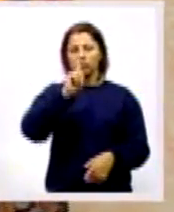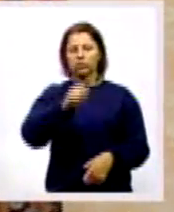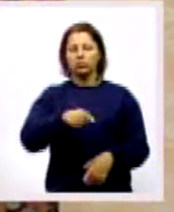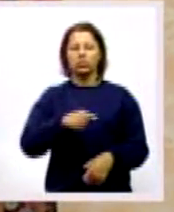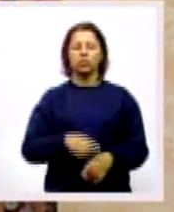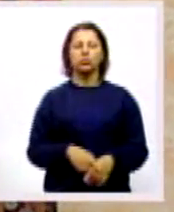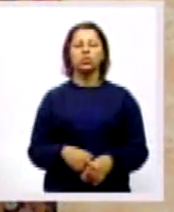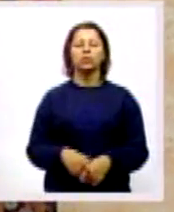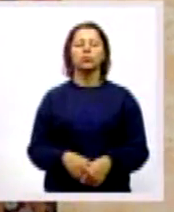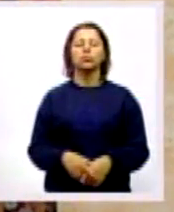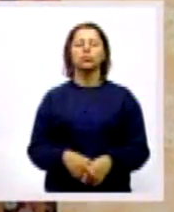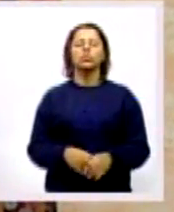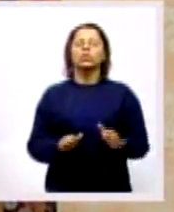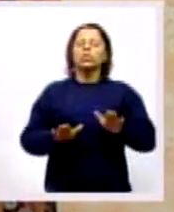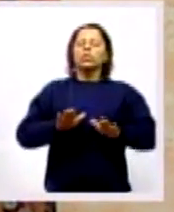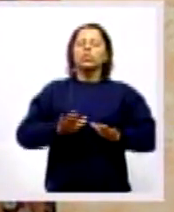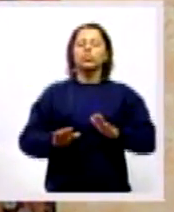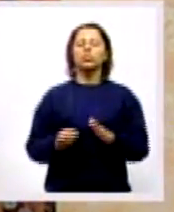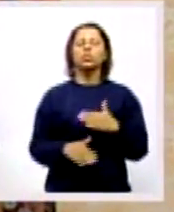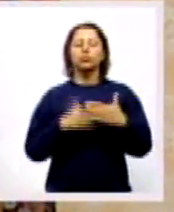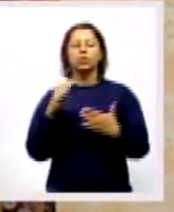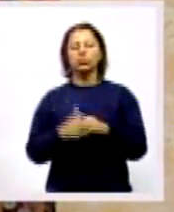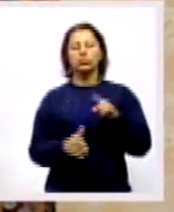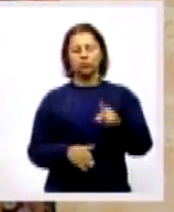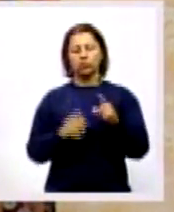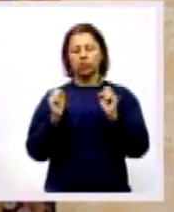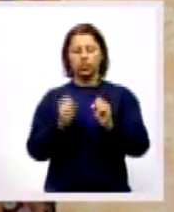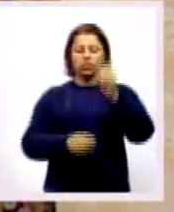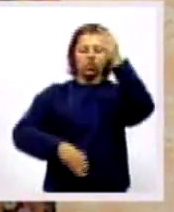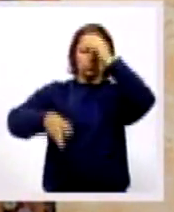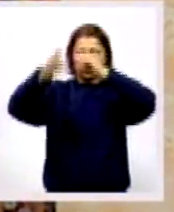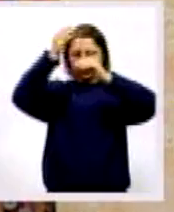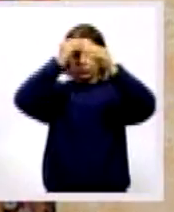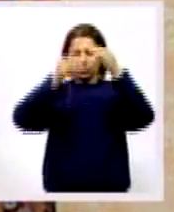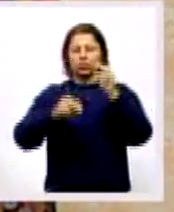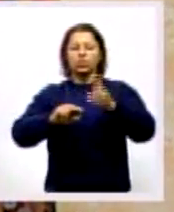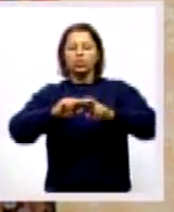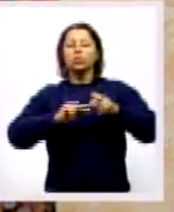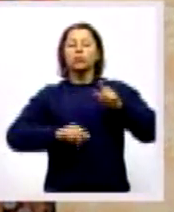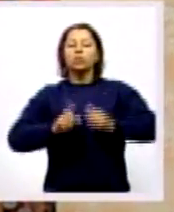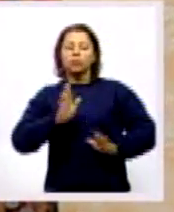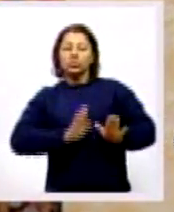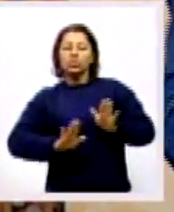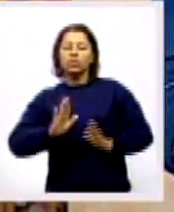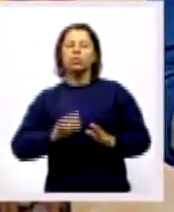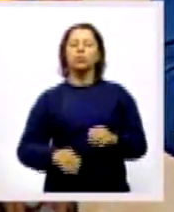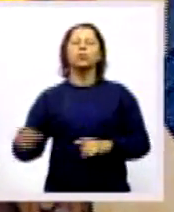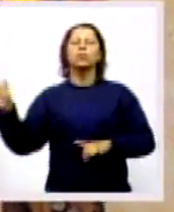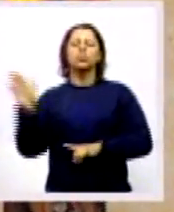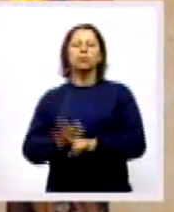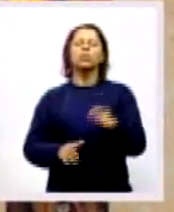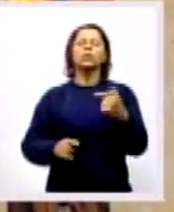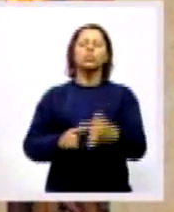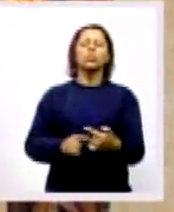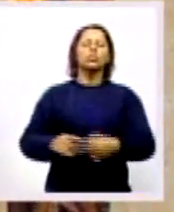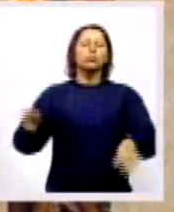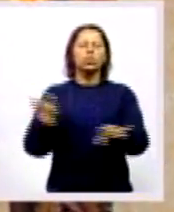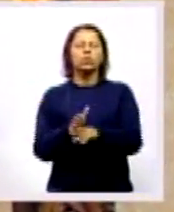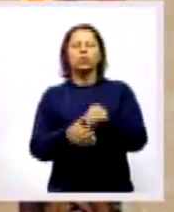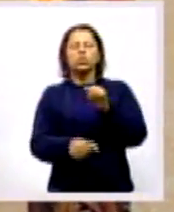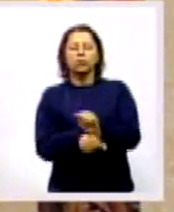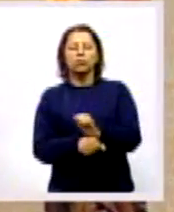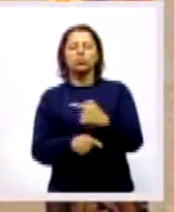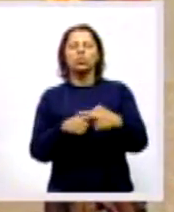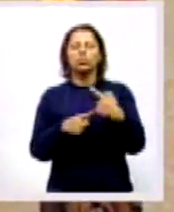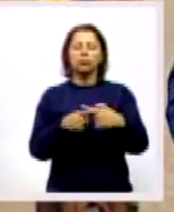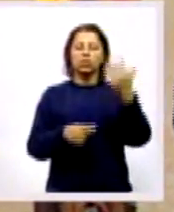pautada em tudo aquilo que você pode ter de informações. Por isso que você age com segurança. Por que que eu vou até aqui? Porque eu sei que aqui, este chão,